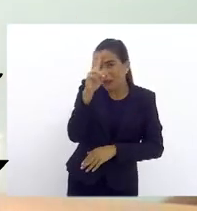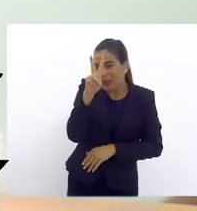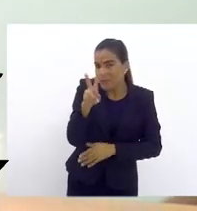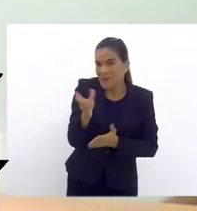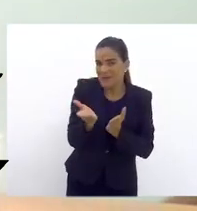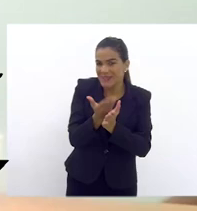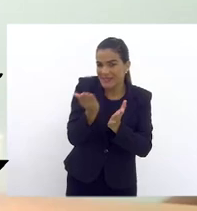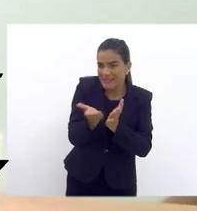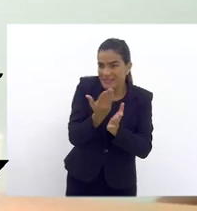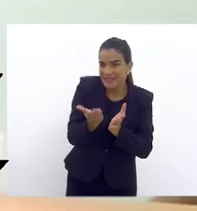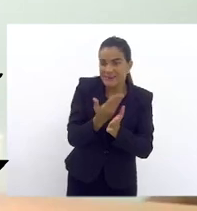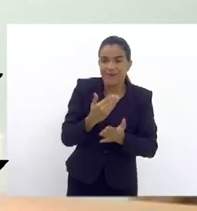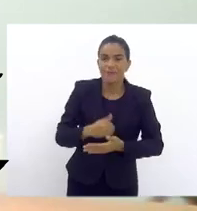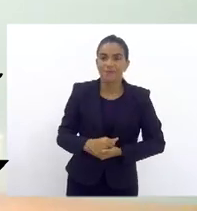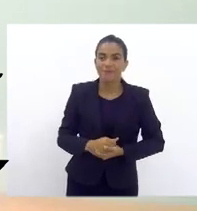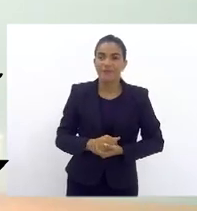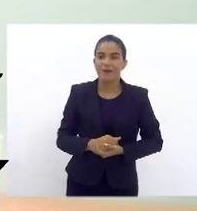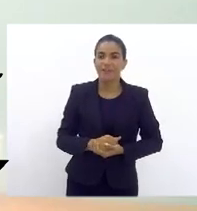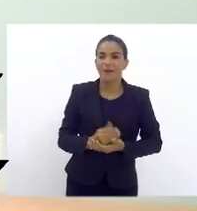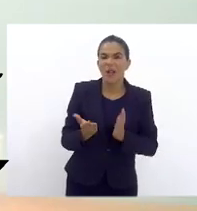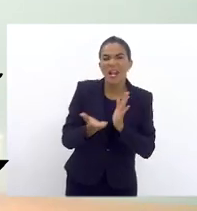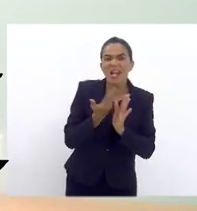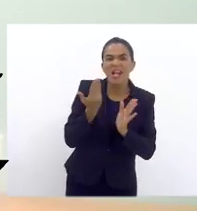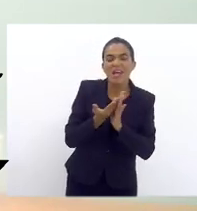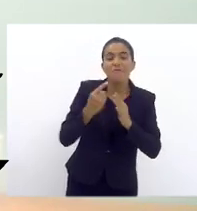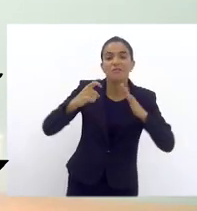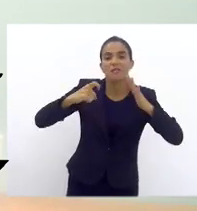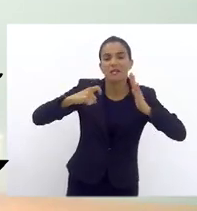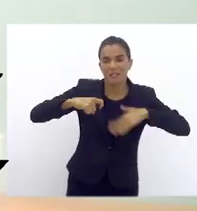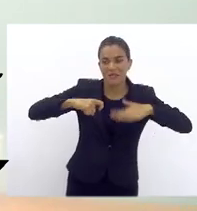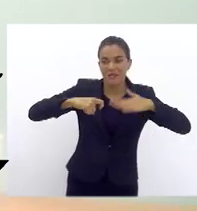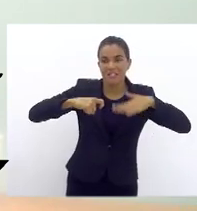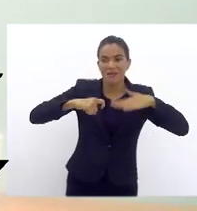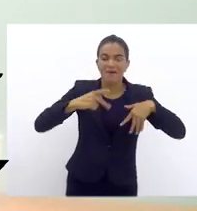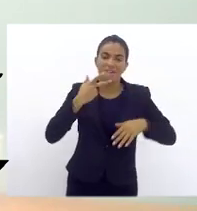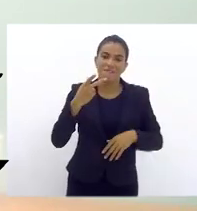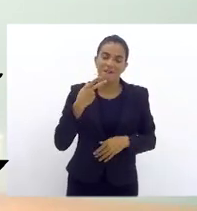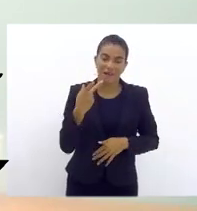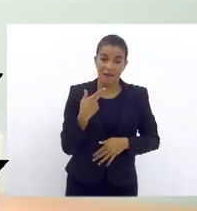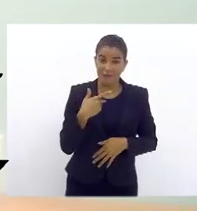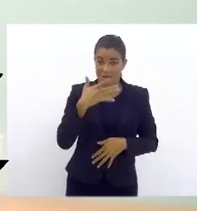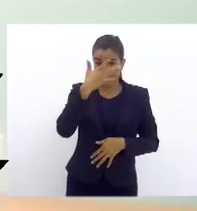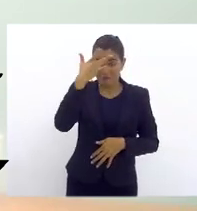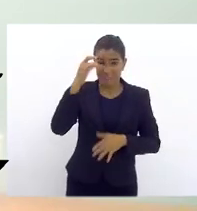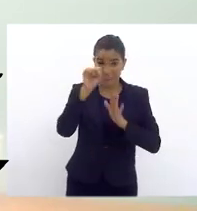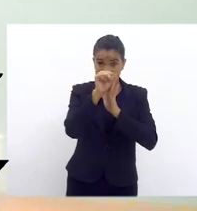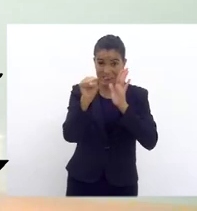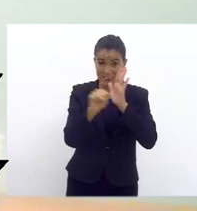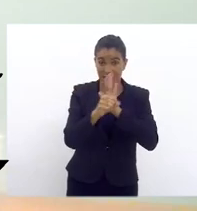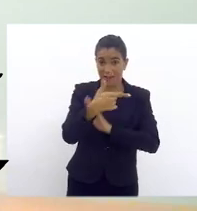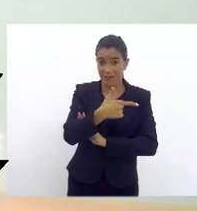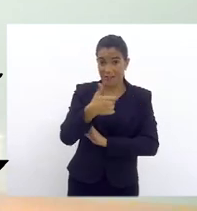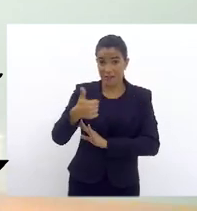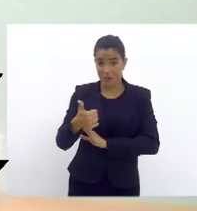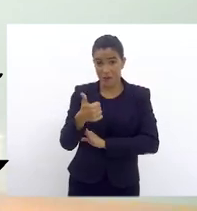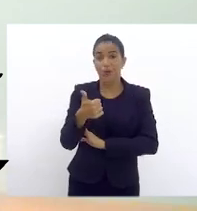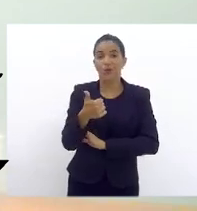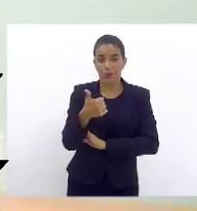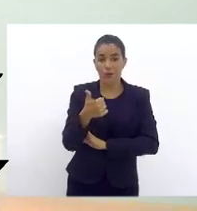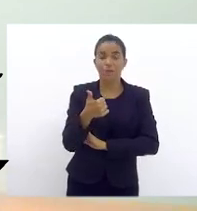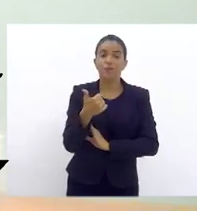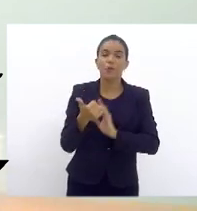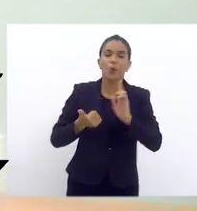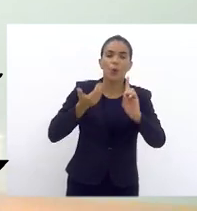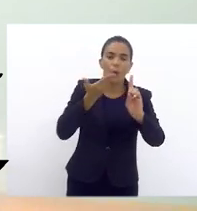é um livro de mitologia que diz o seguinte que é em pleno século 21 cultua